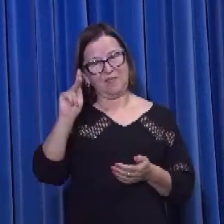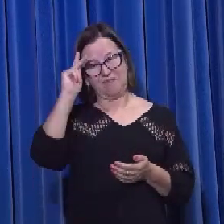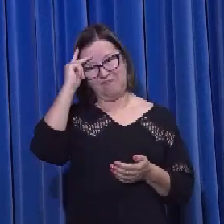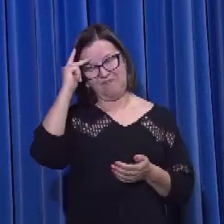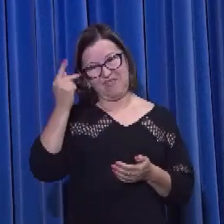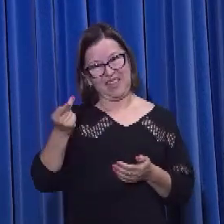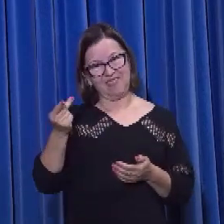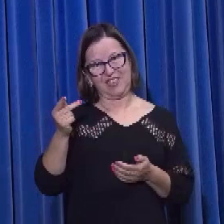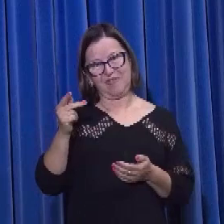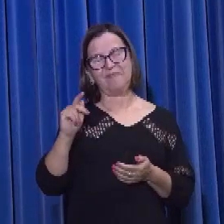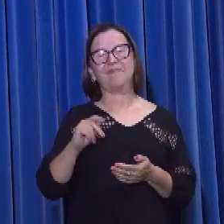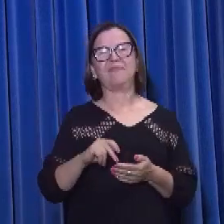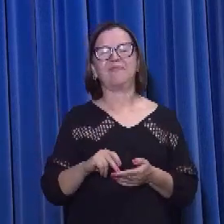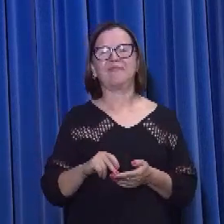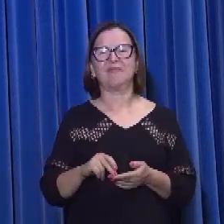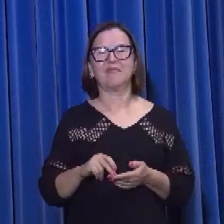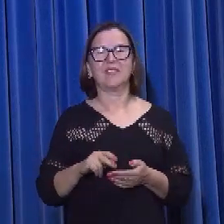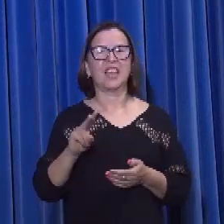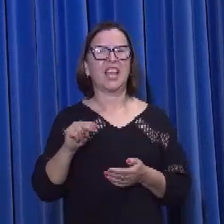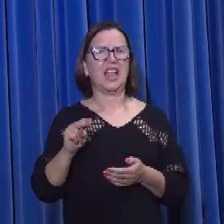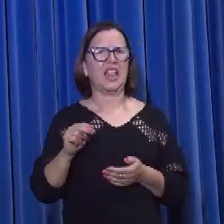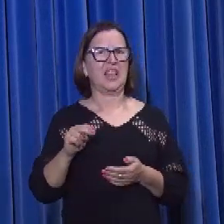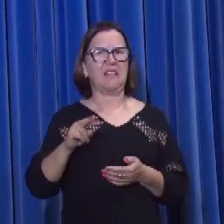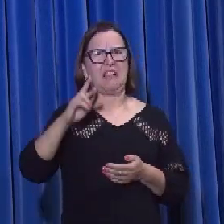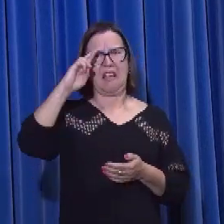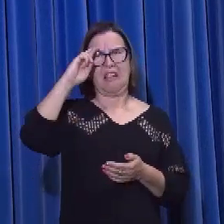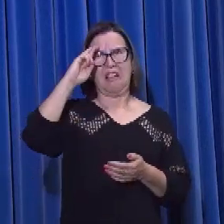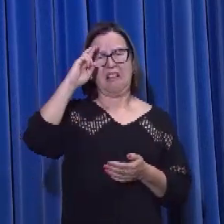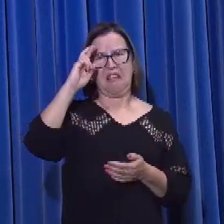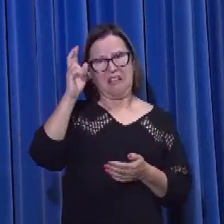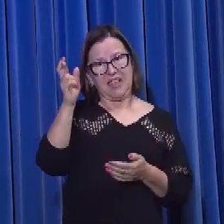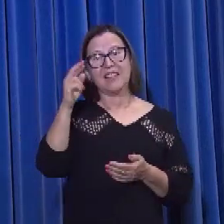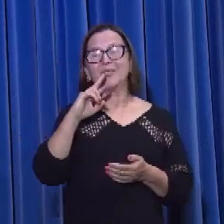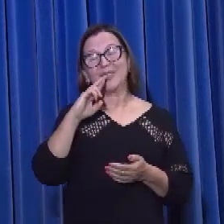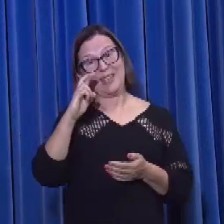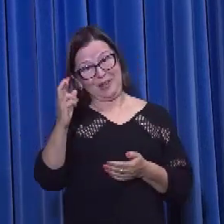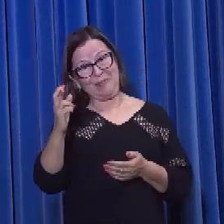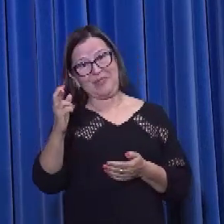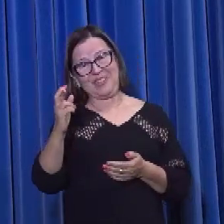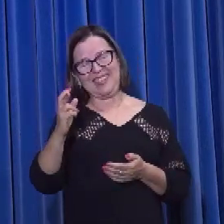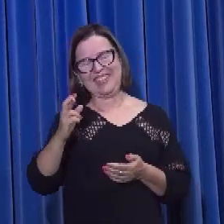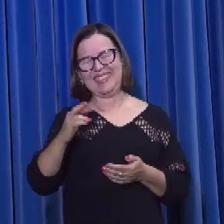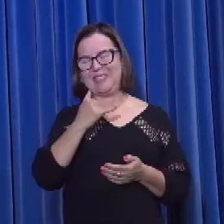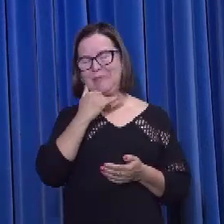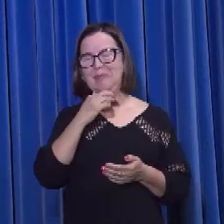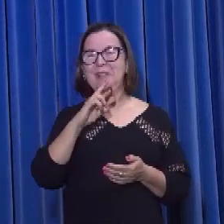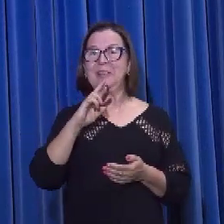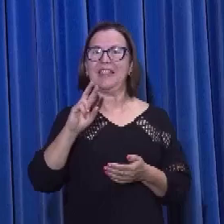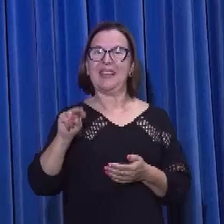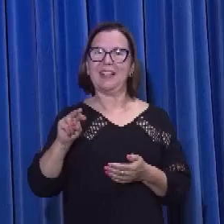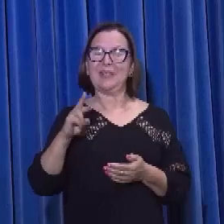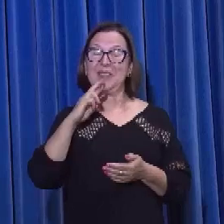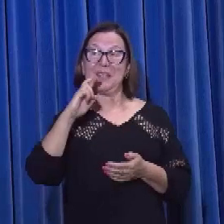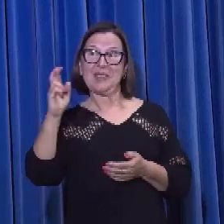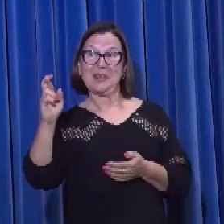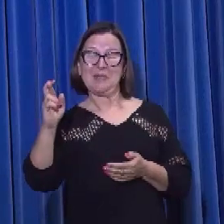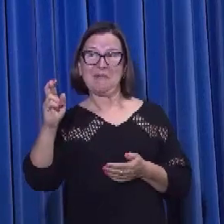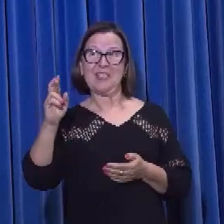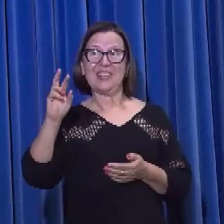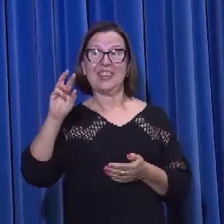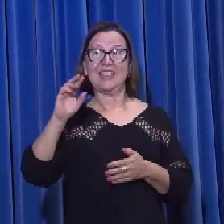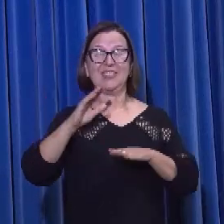Deus. Nessa condição, continua em pecado, separado dele por causa da